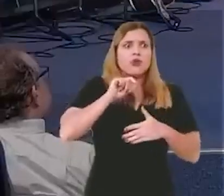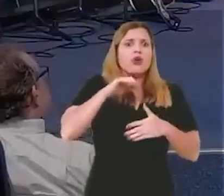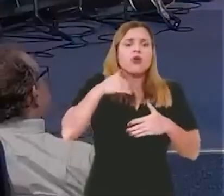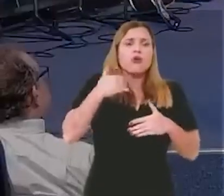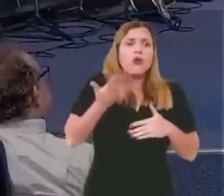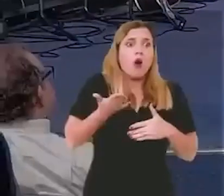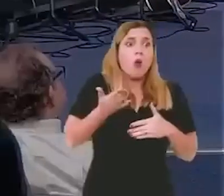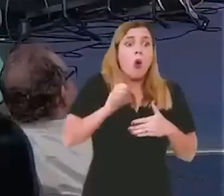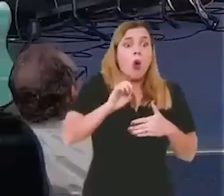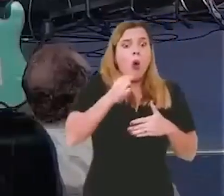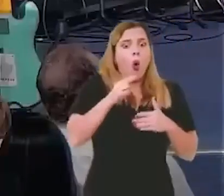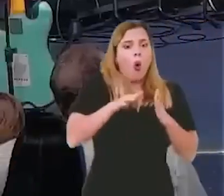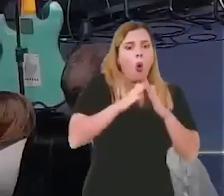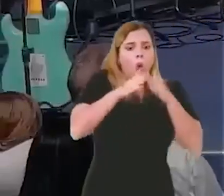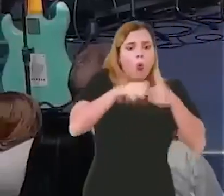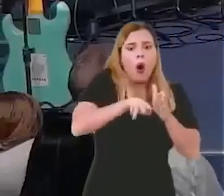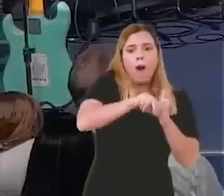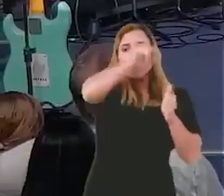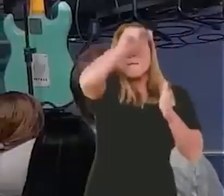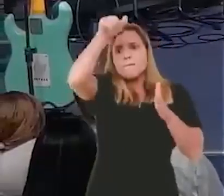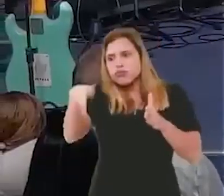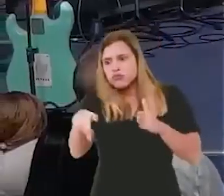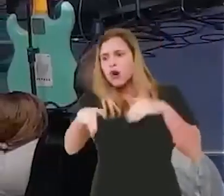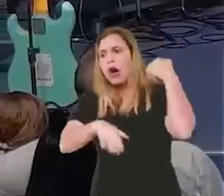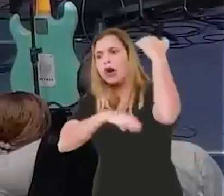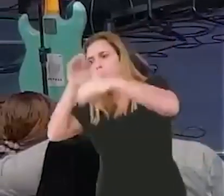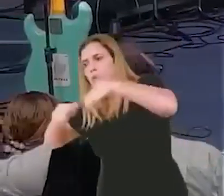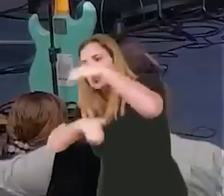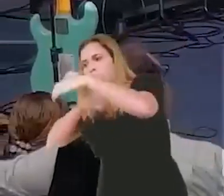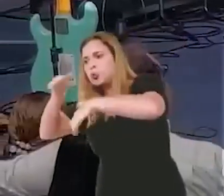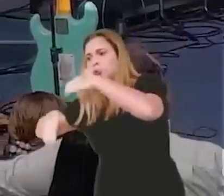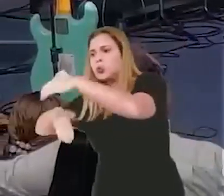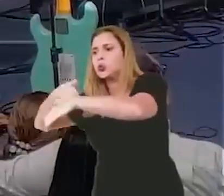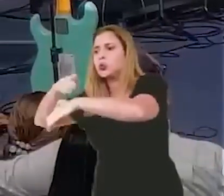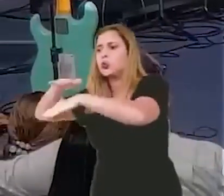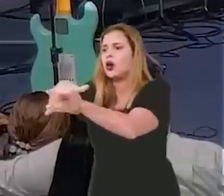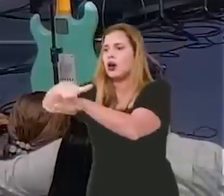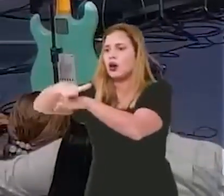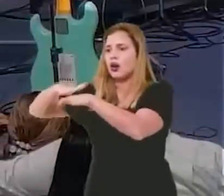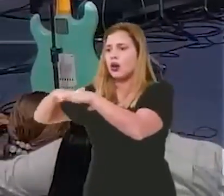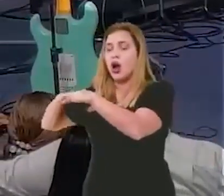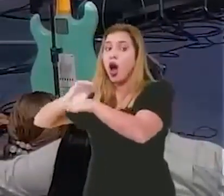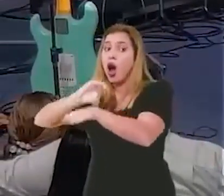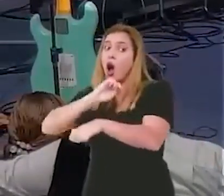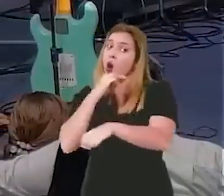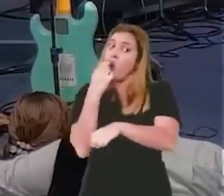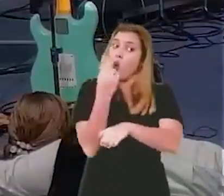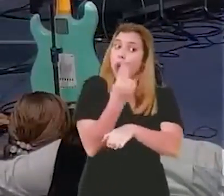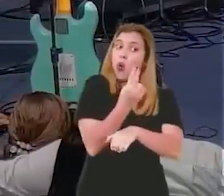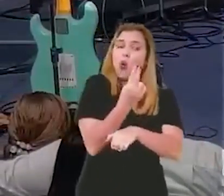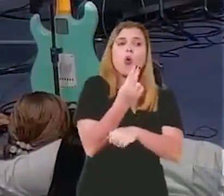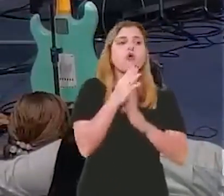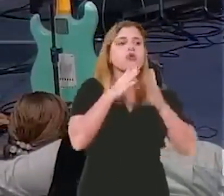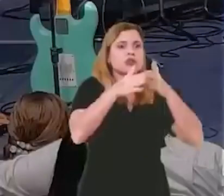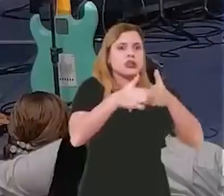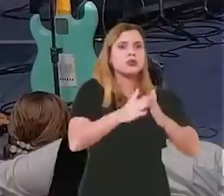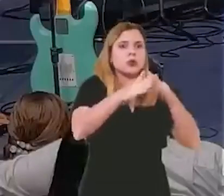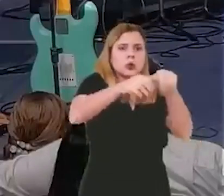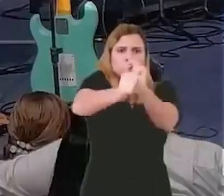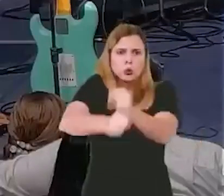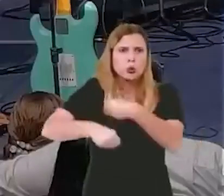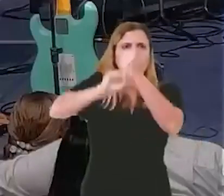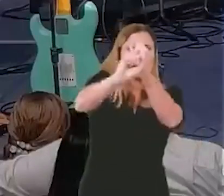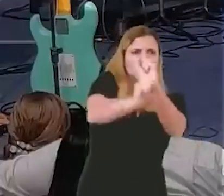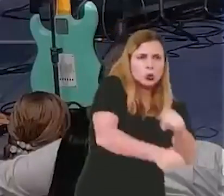pular da canoa e nadar até a margem, Ou você toma a decisão de remar